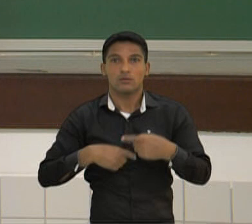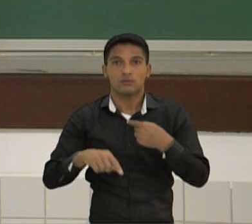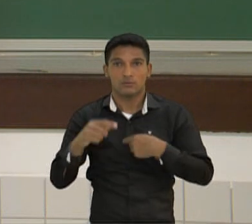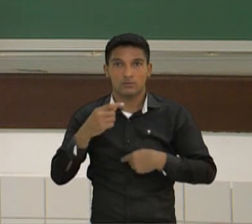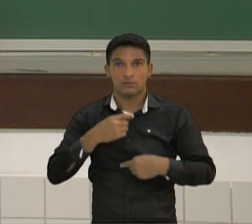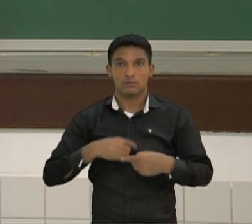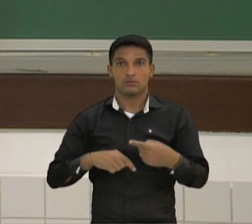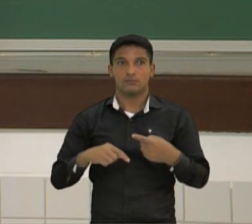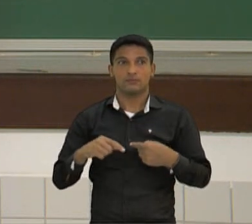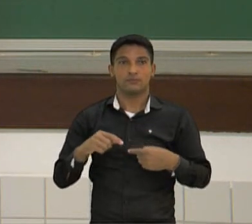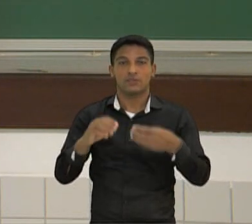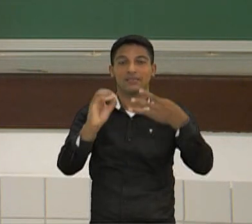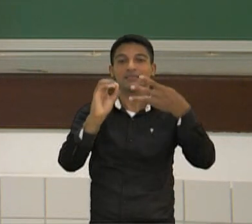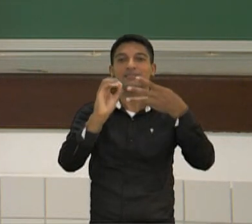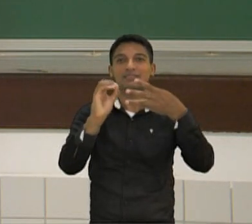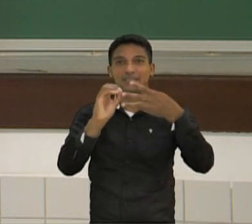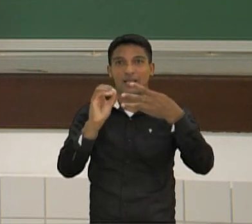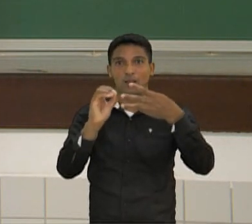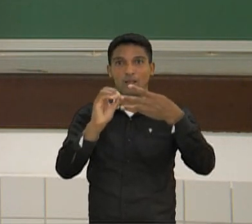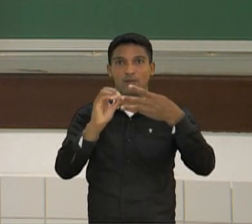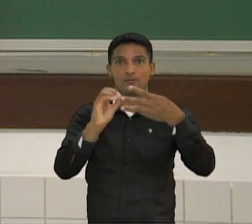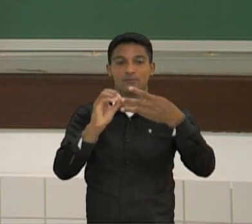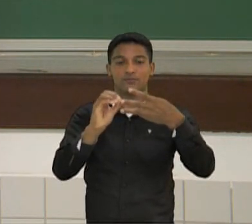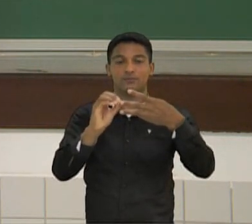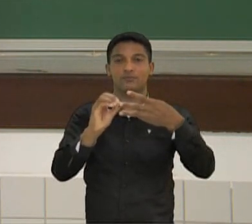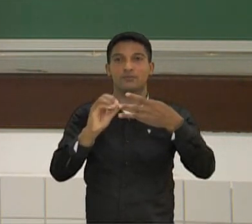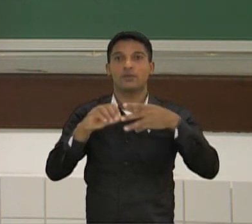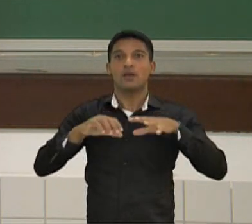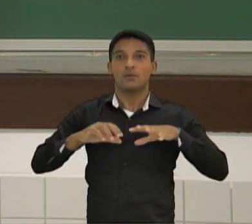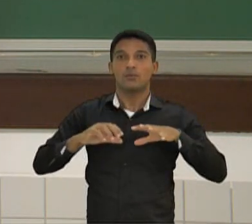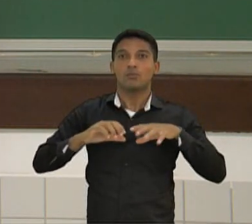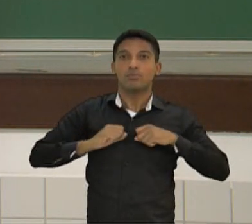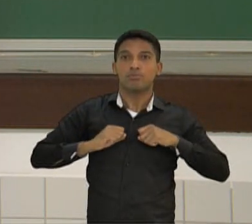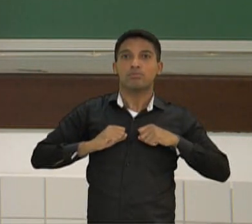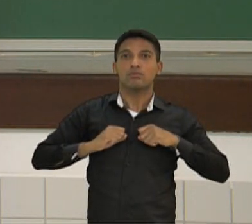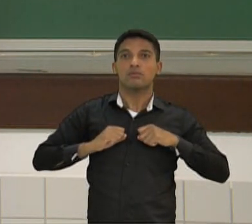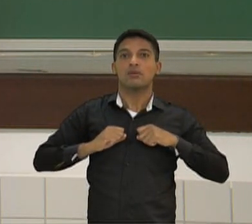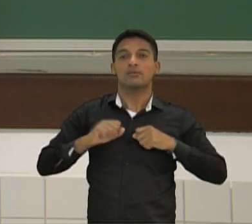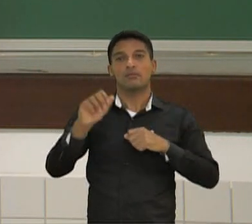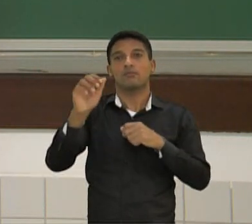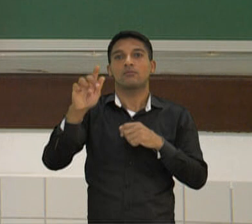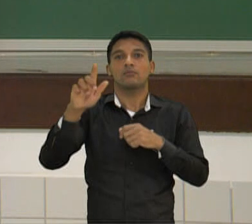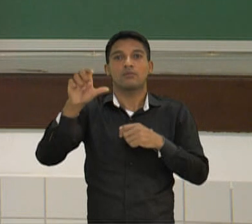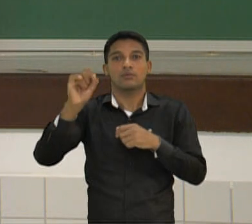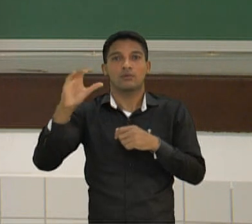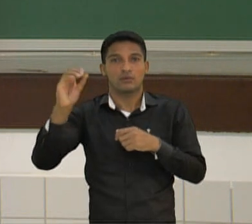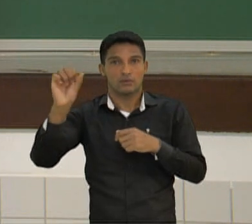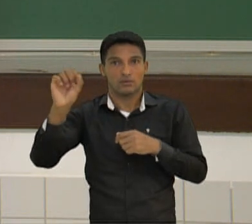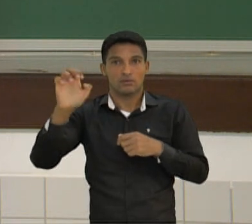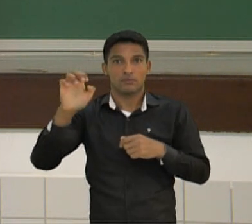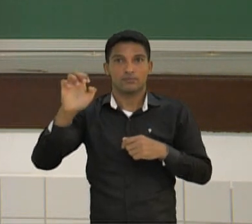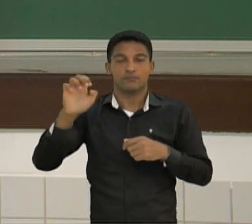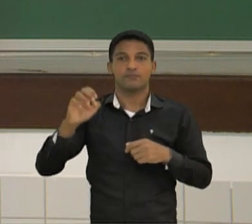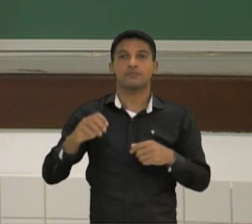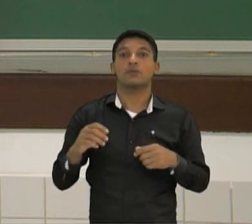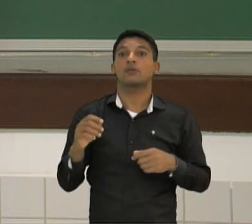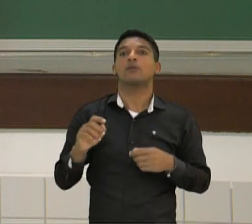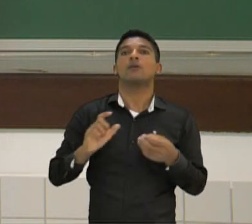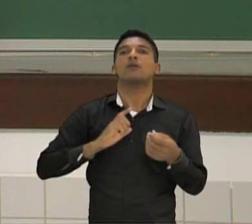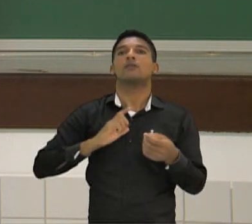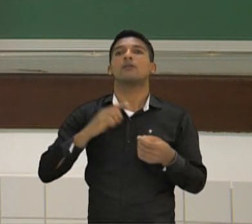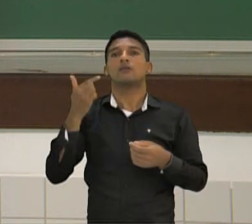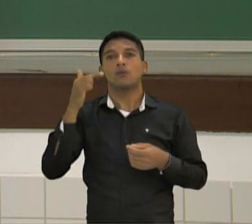essa abertura celular para aproveitamento dessa glicose. Outra coisa também, nós temos um outro hormônio